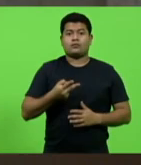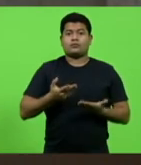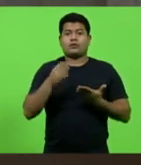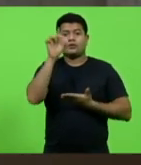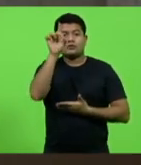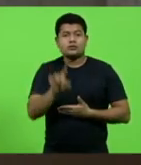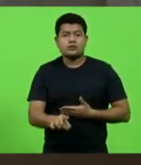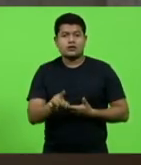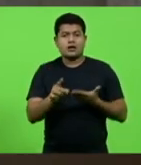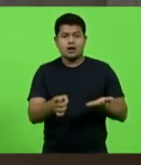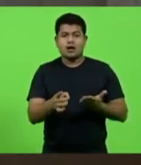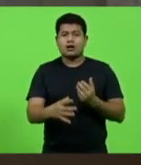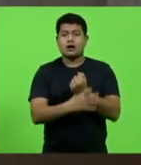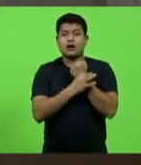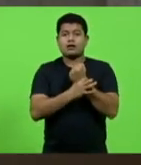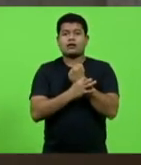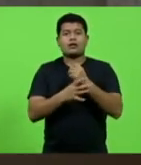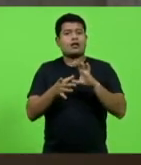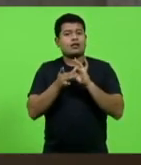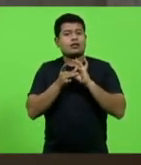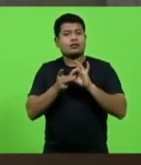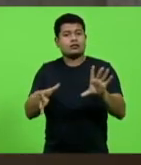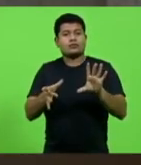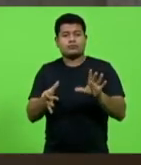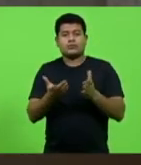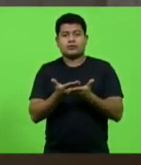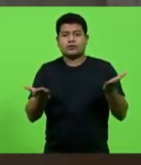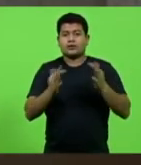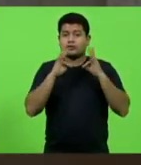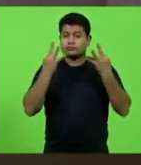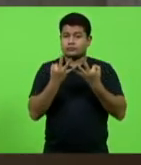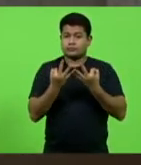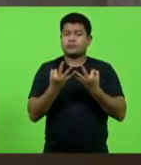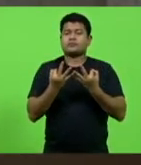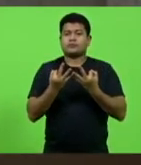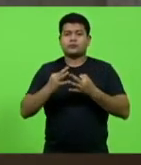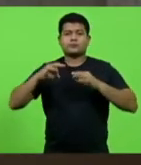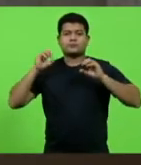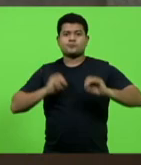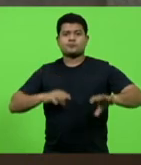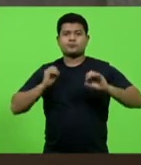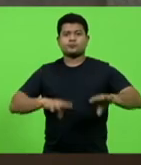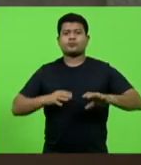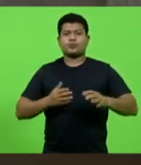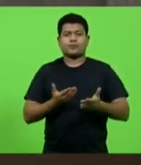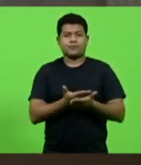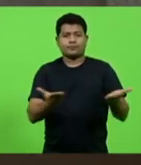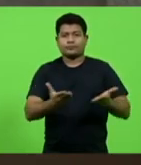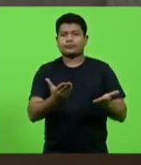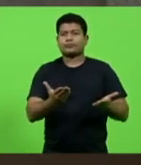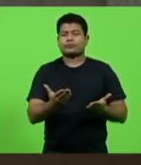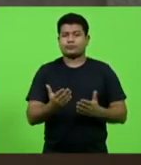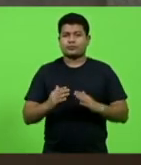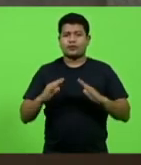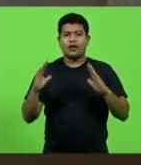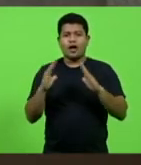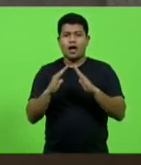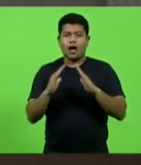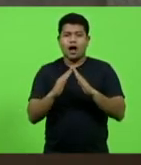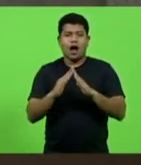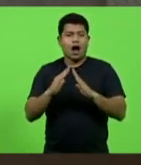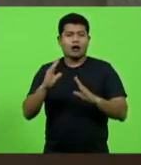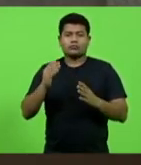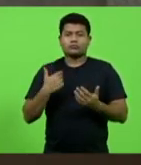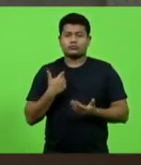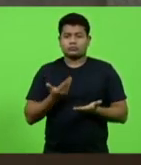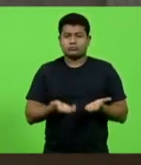que garante a liberdade das famílias de ensinar e de educar os seus filhos da melhor forma possível. Até quando